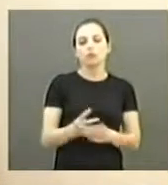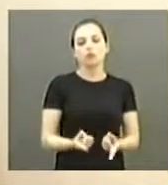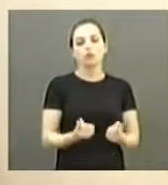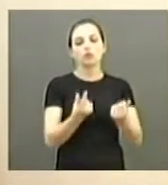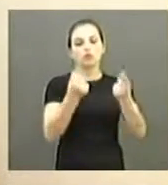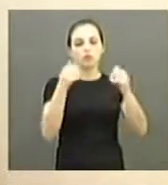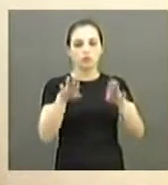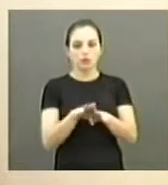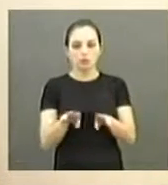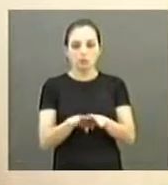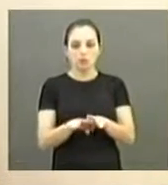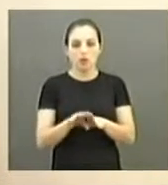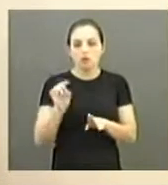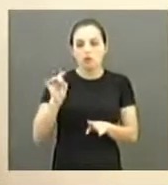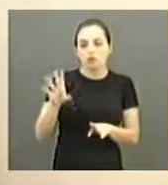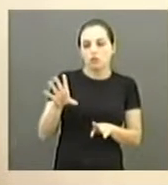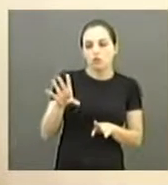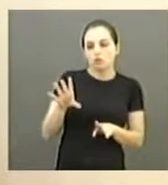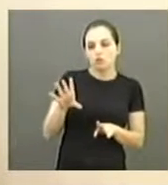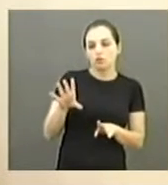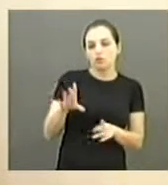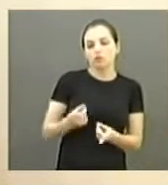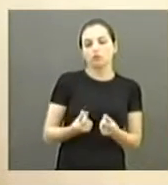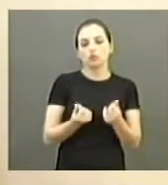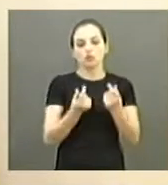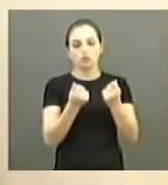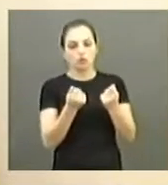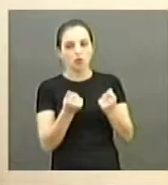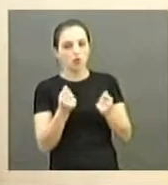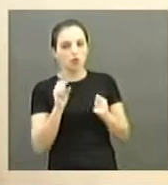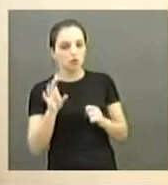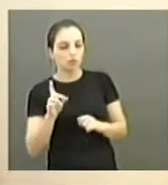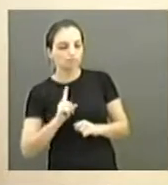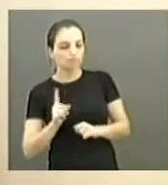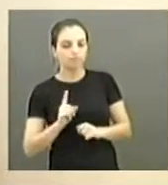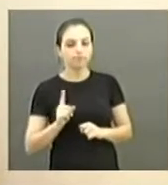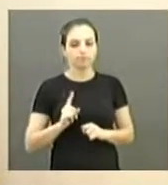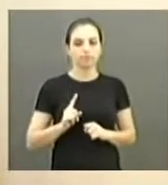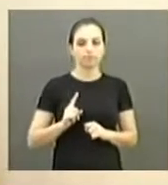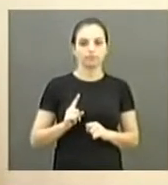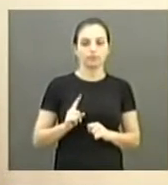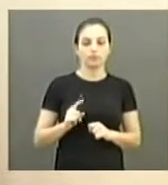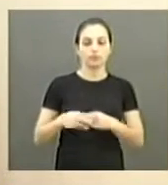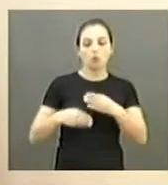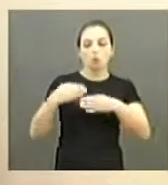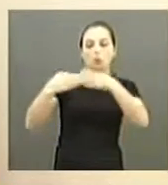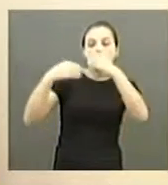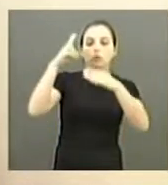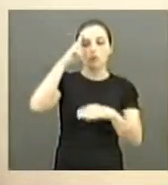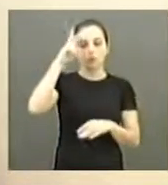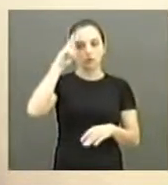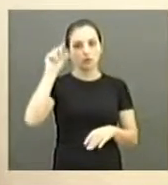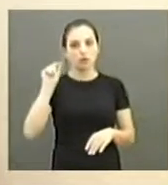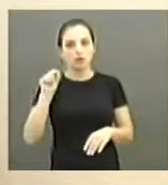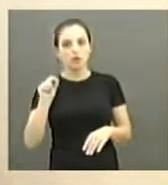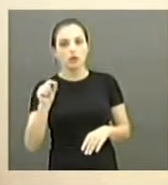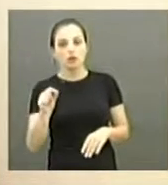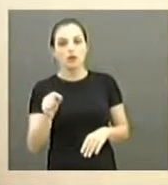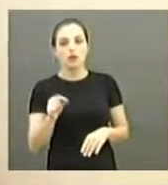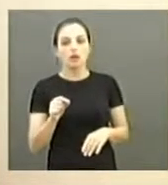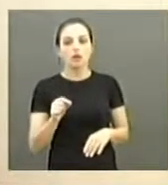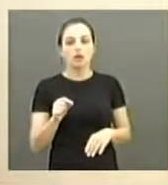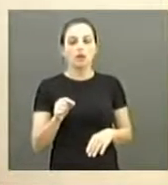econômicas, e não só nas questões econômicas, como tem sido ao longo da nossa história. Isso tem trazido